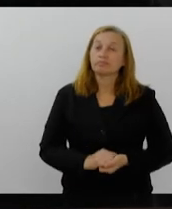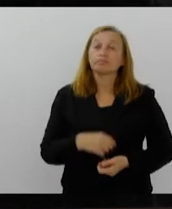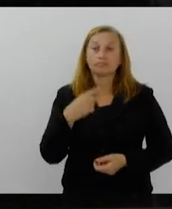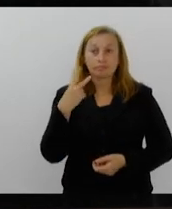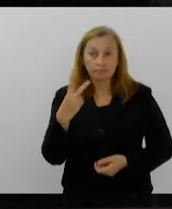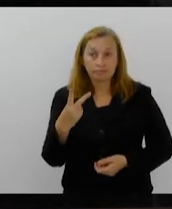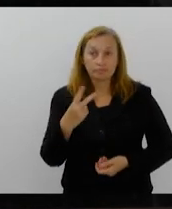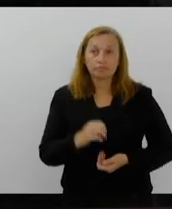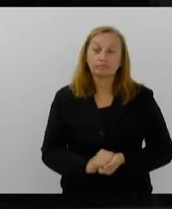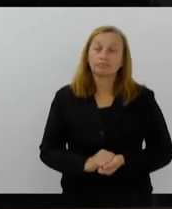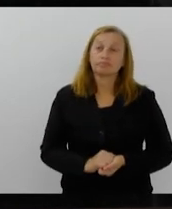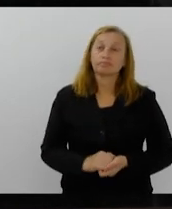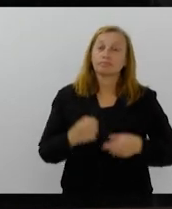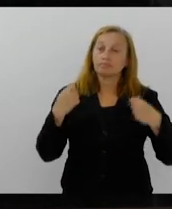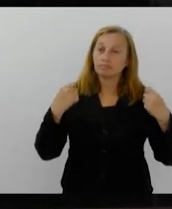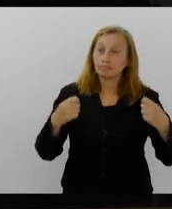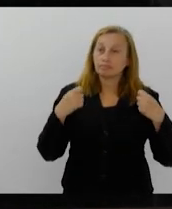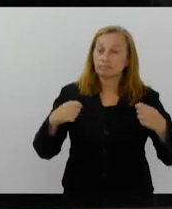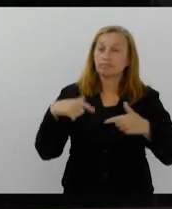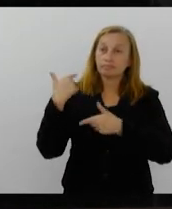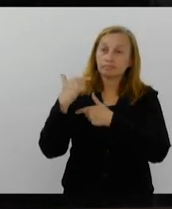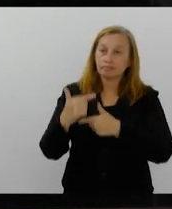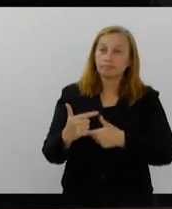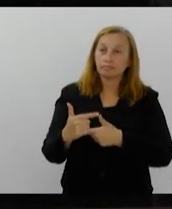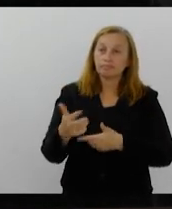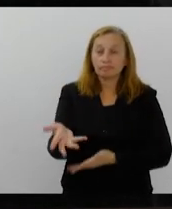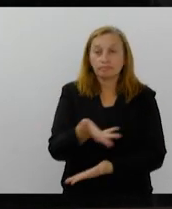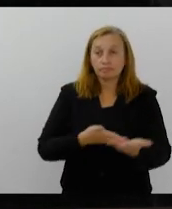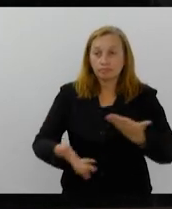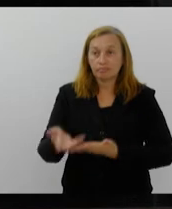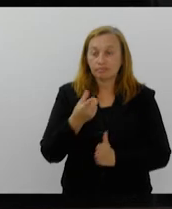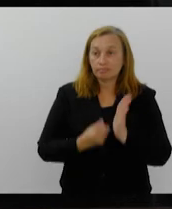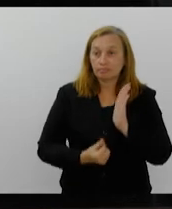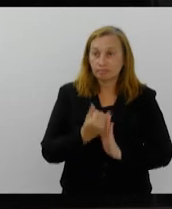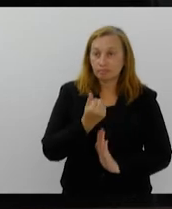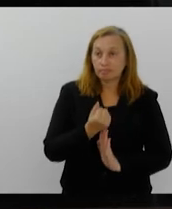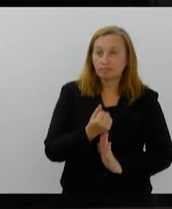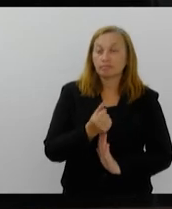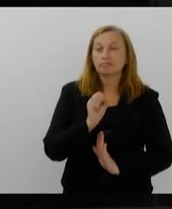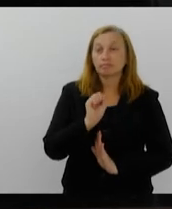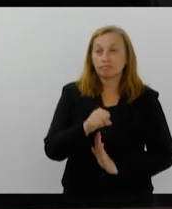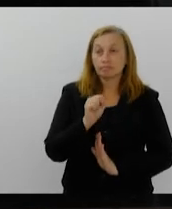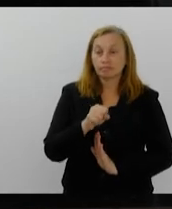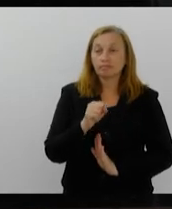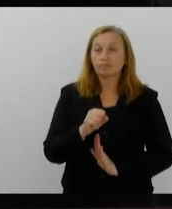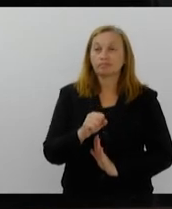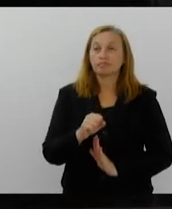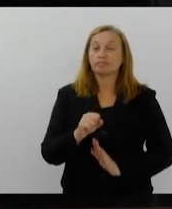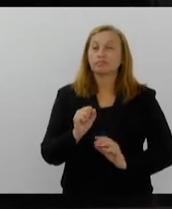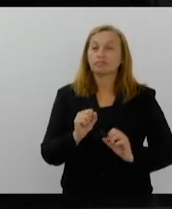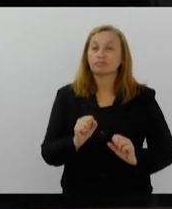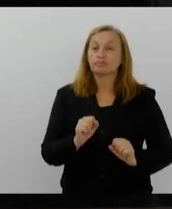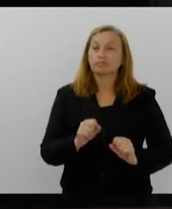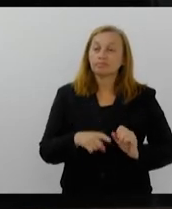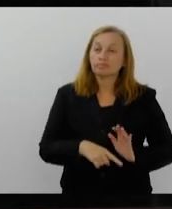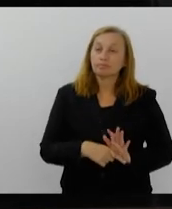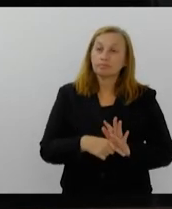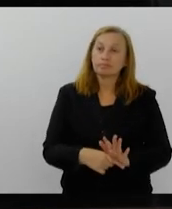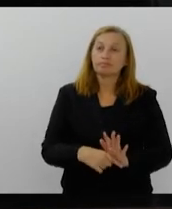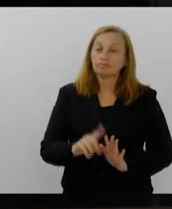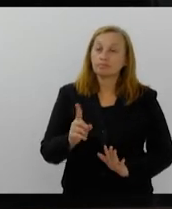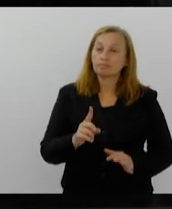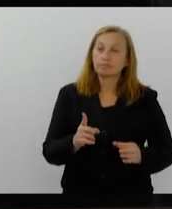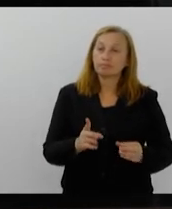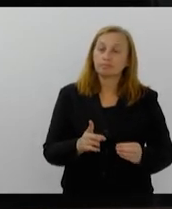dois, reivindicar a tradição do orçamento participativo é, sim, podermos suprir essas lacunas para que a gente não chegue